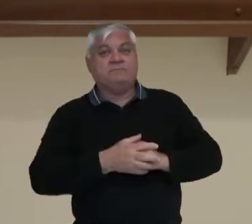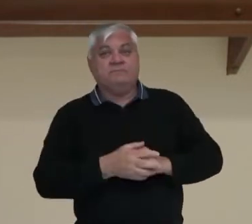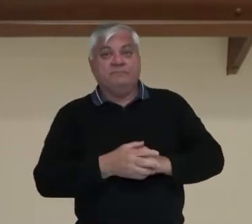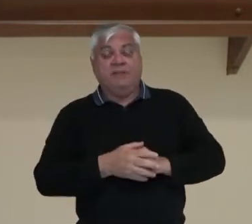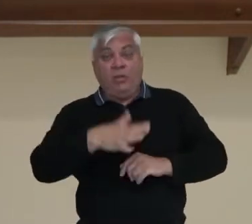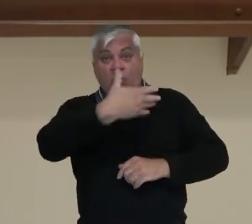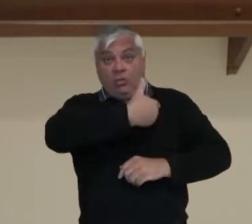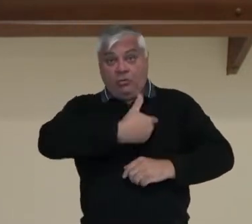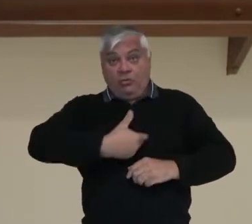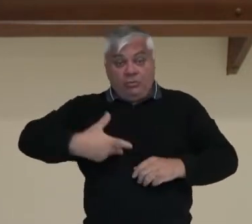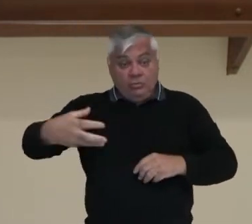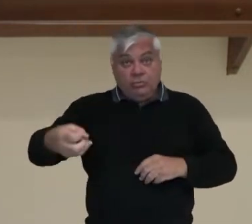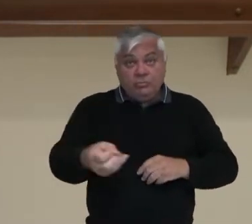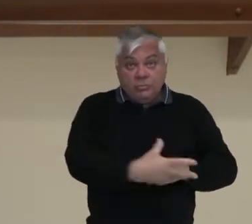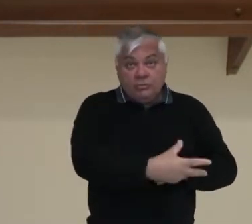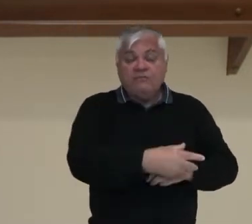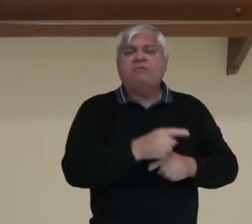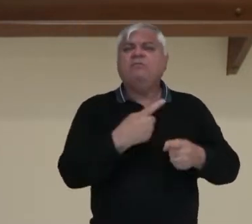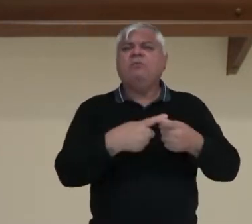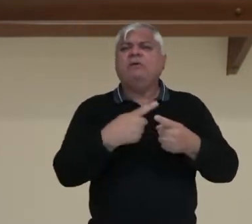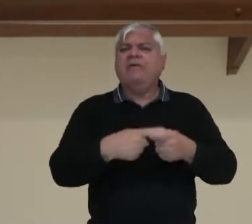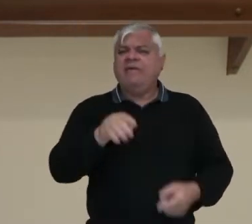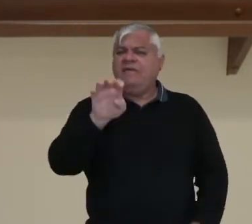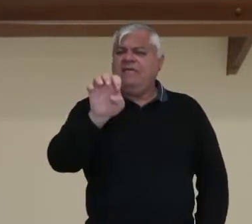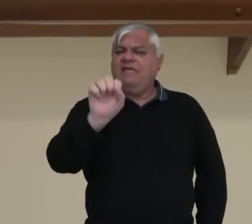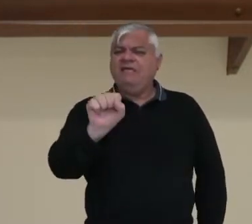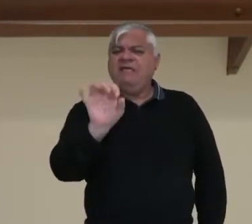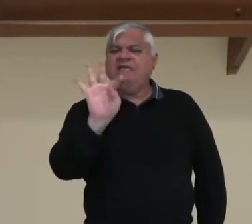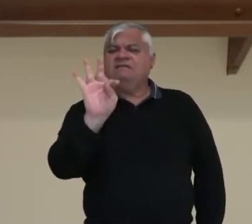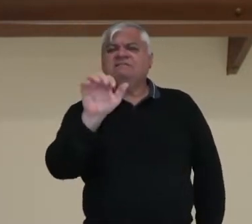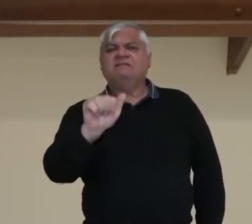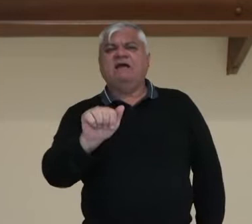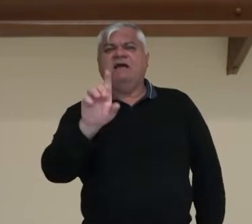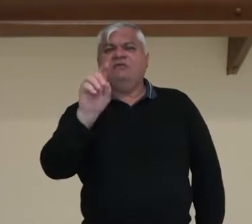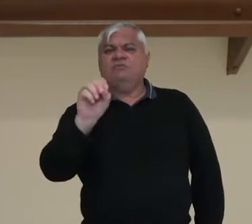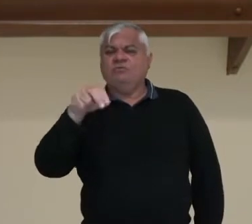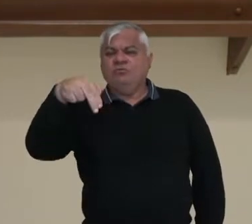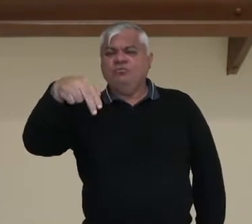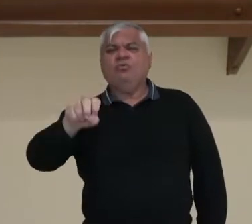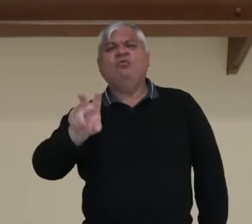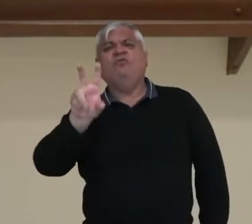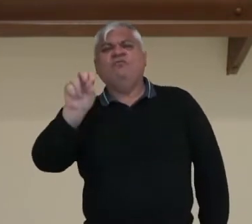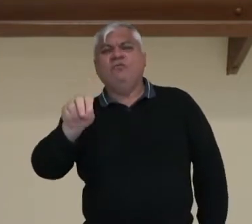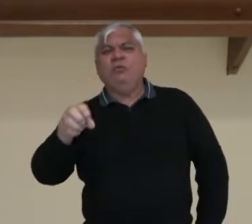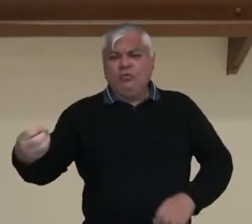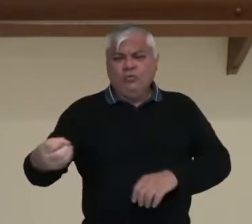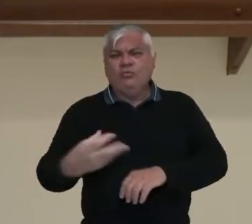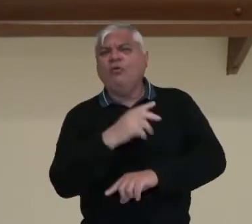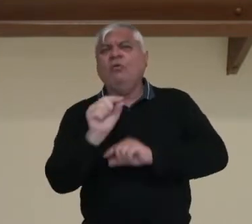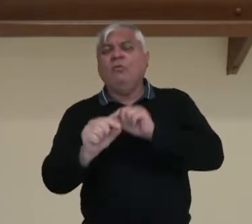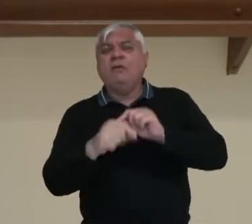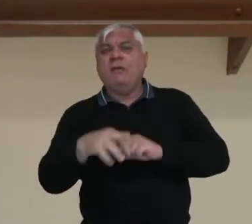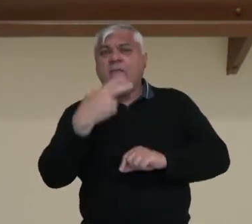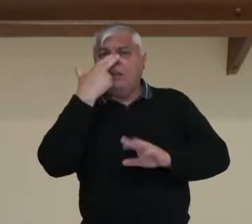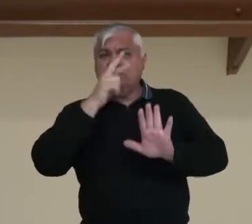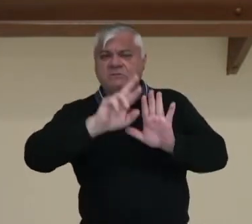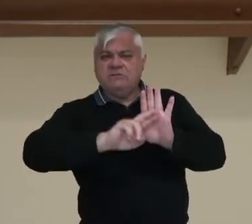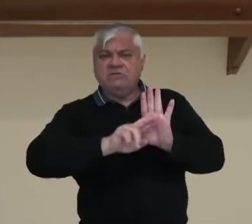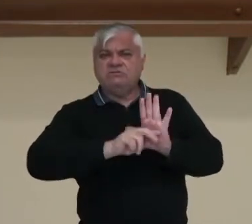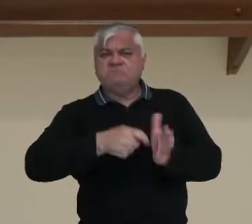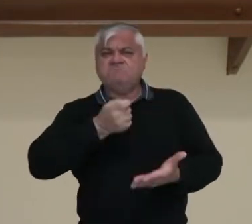ele foi dado esse nome e instituído, então, como um regime ditatorial. É importante a